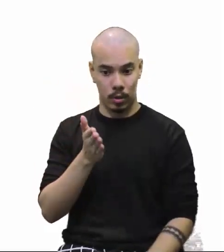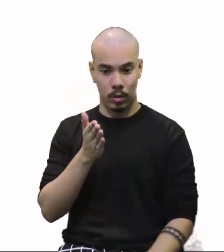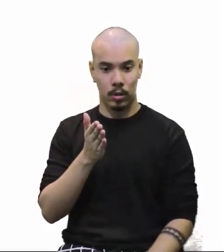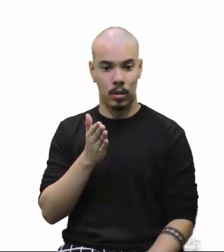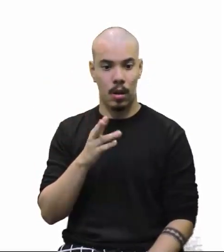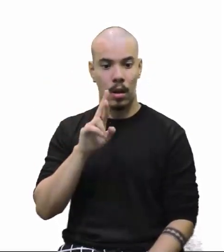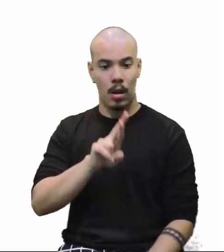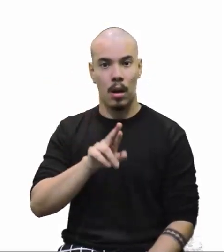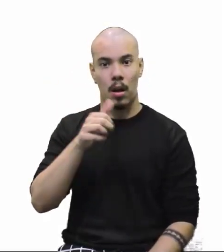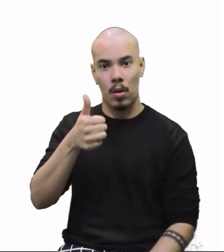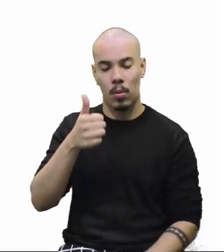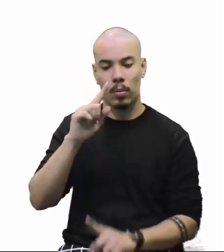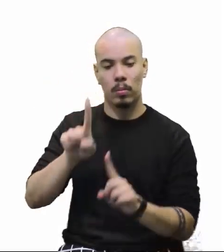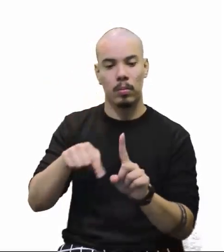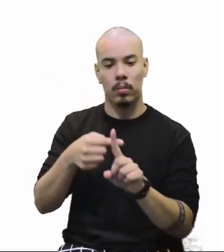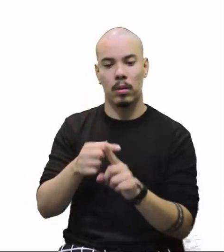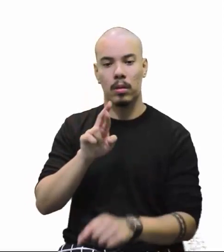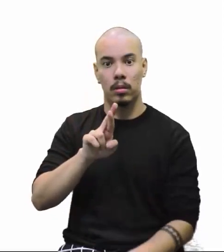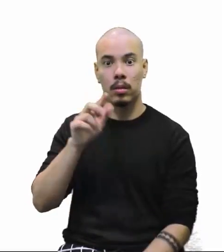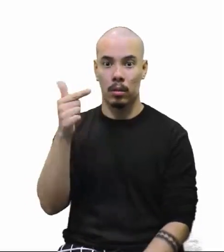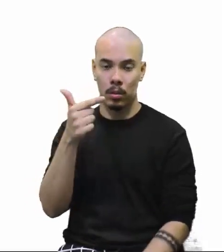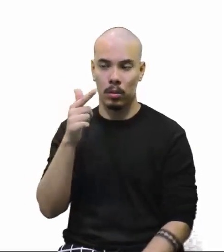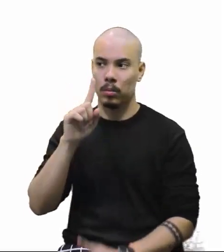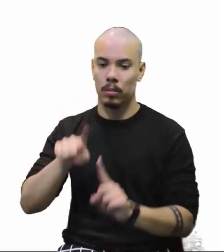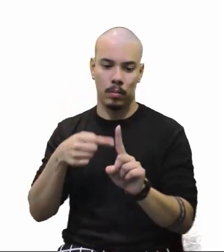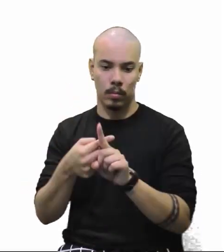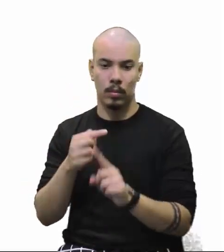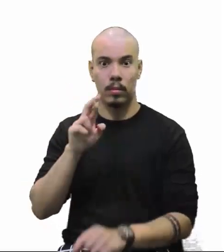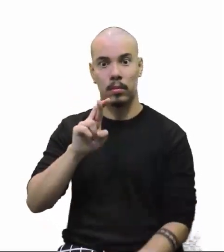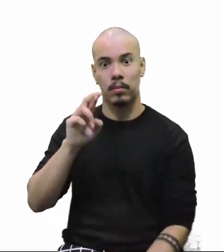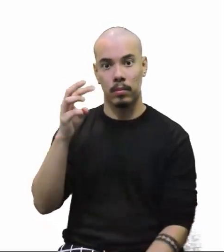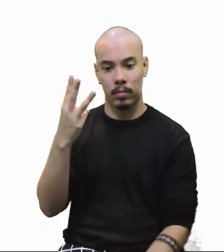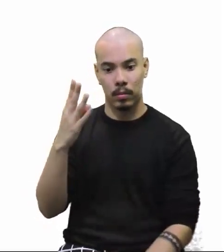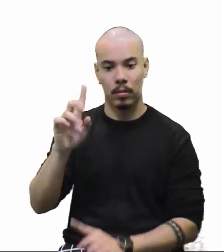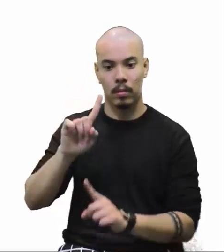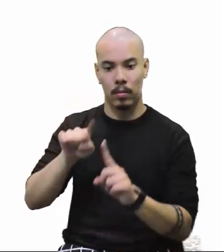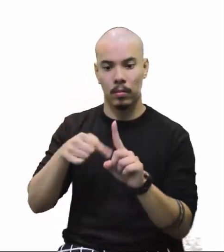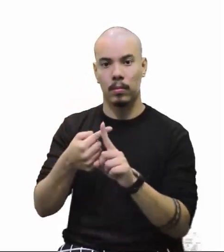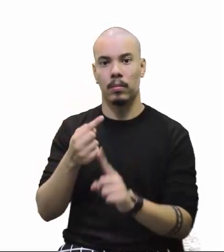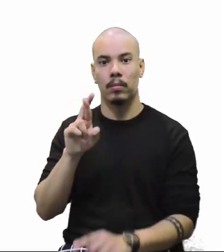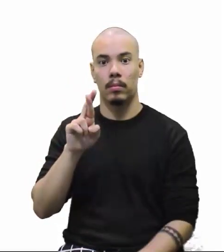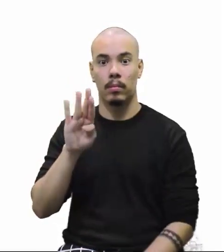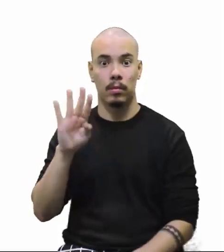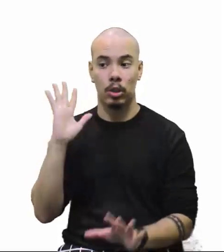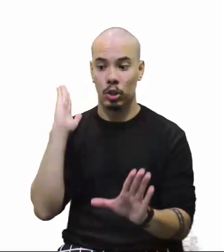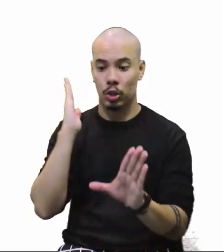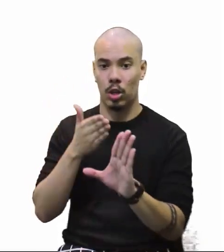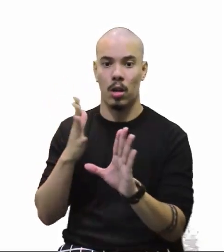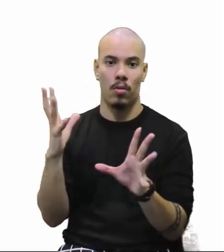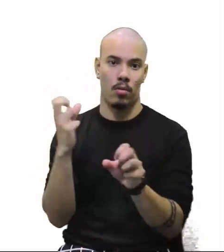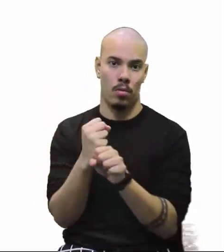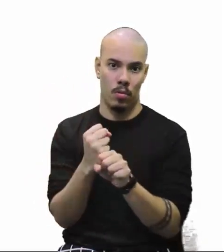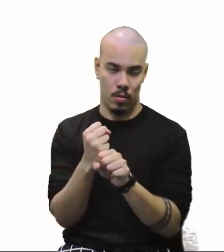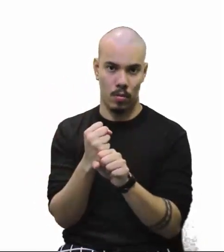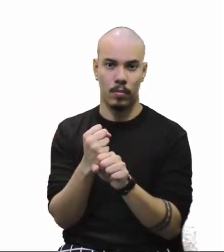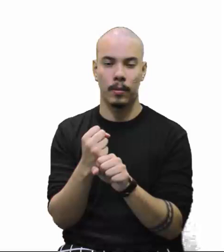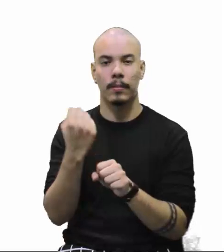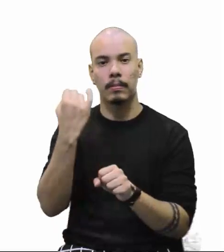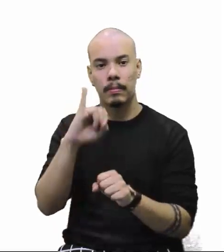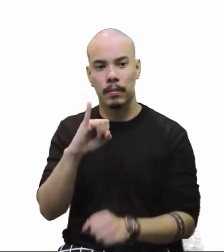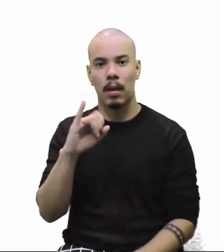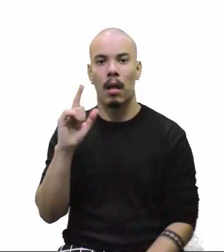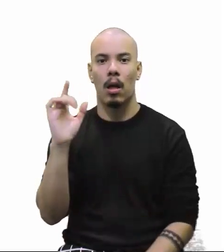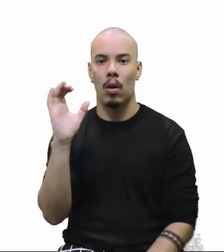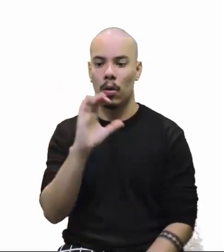R1, R2, ah, é 2, 3, 5, 10, você soma direto, tá aqui como se faz, soma direto. Na corrente elétrica,